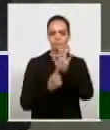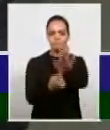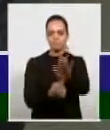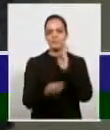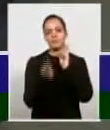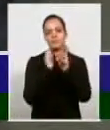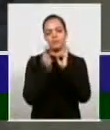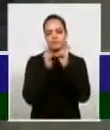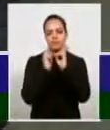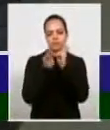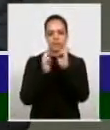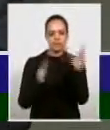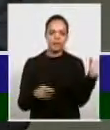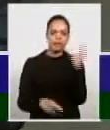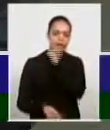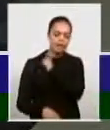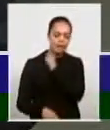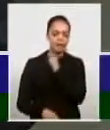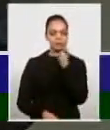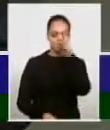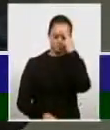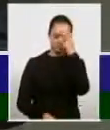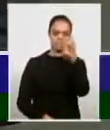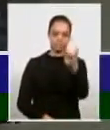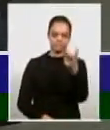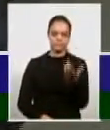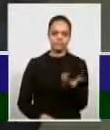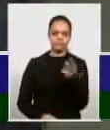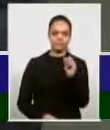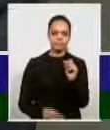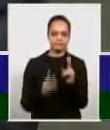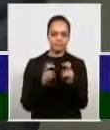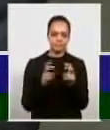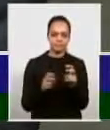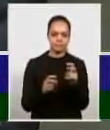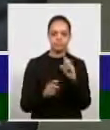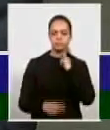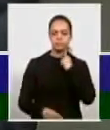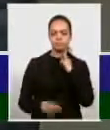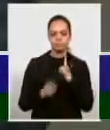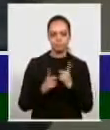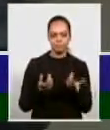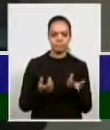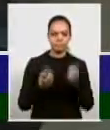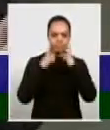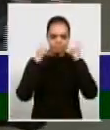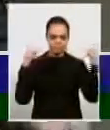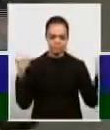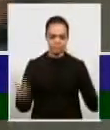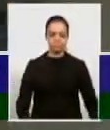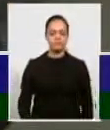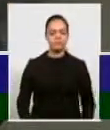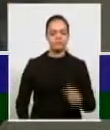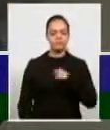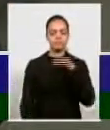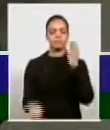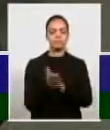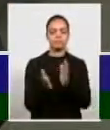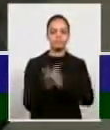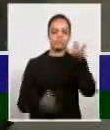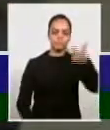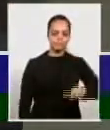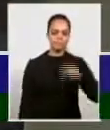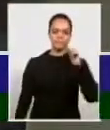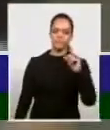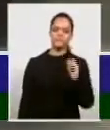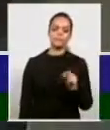uma solução rápida, inteligente, para a questão da poluição sonora. Então, eu parabenizo uma vez